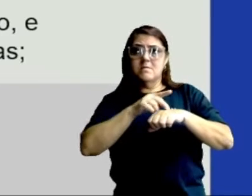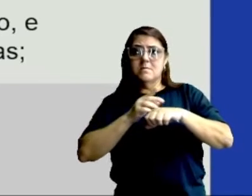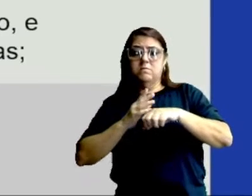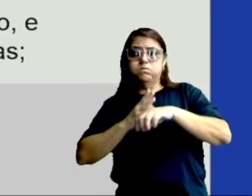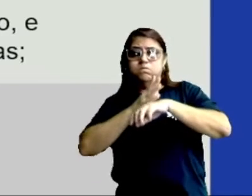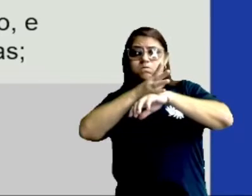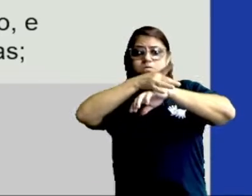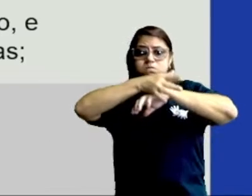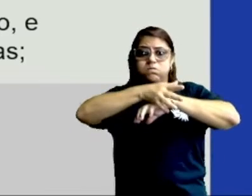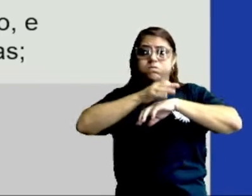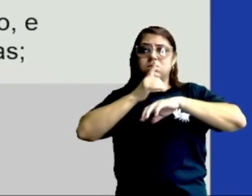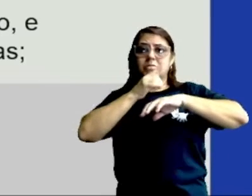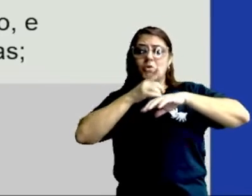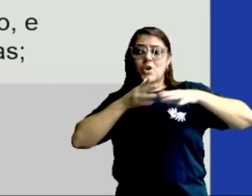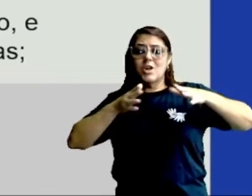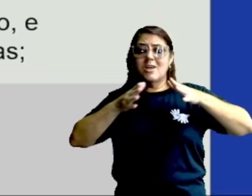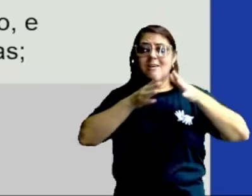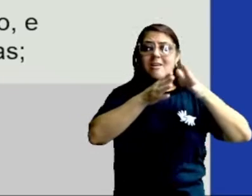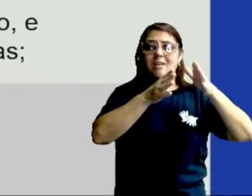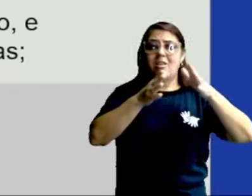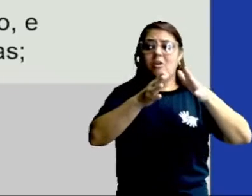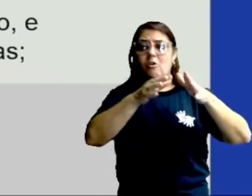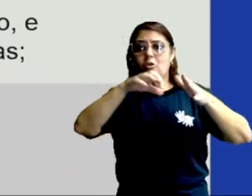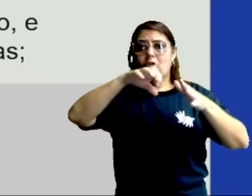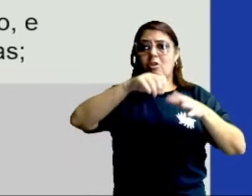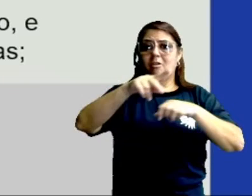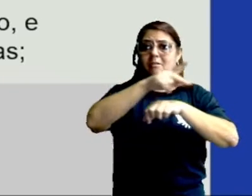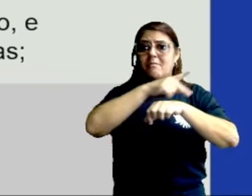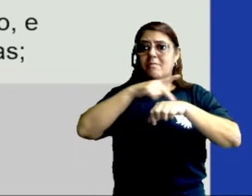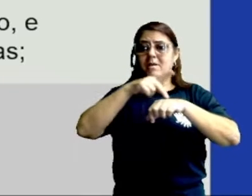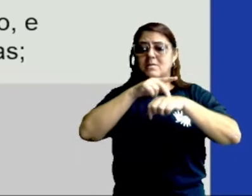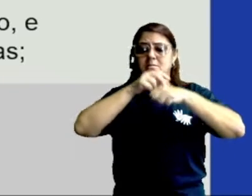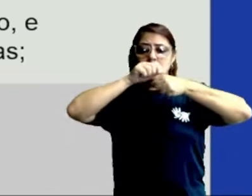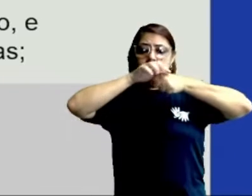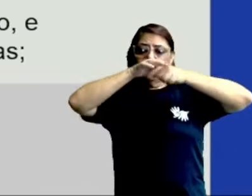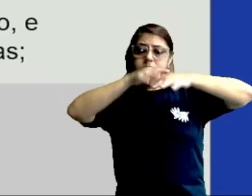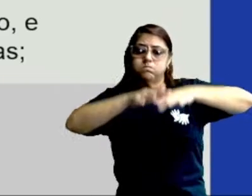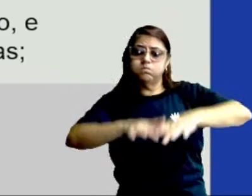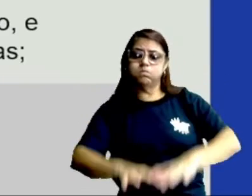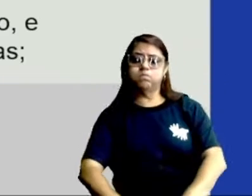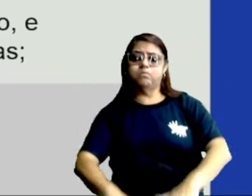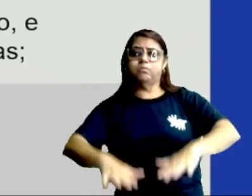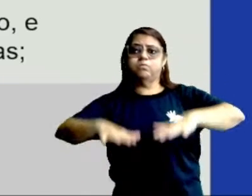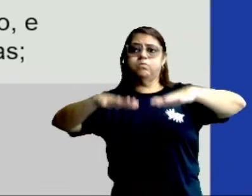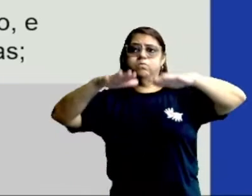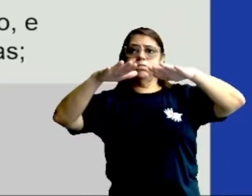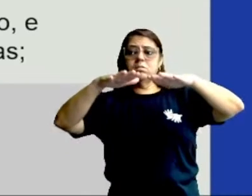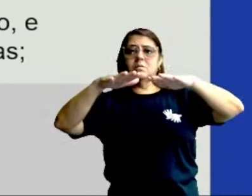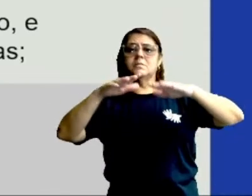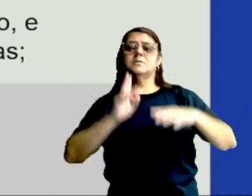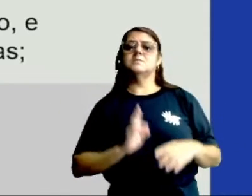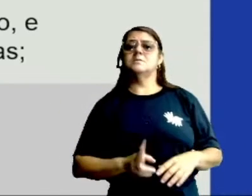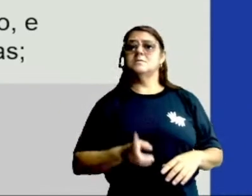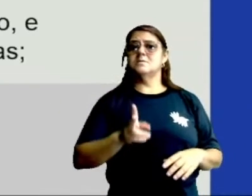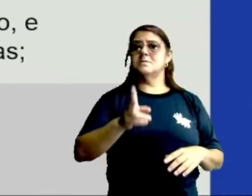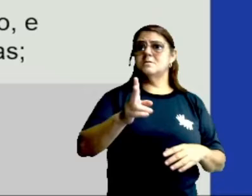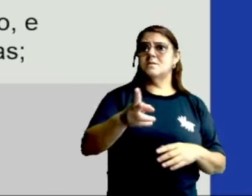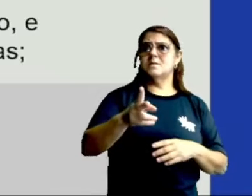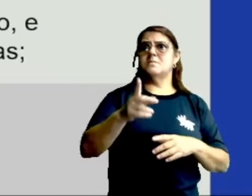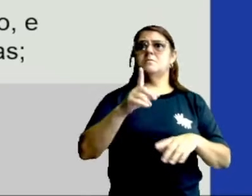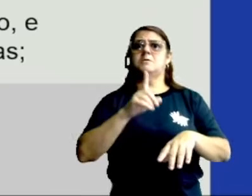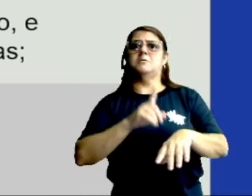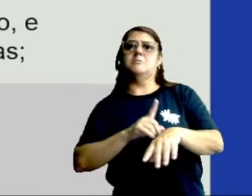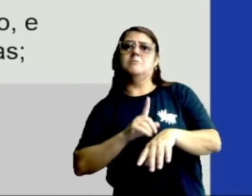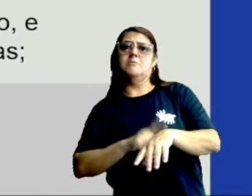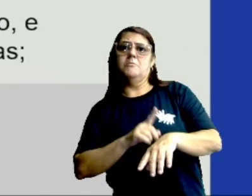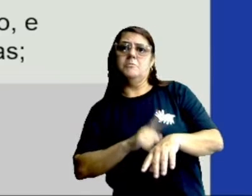desaguar no mar mediterrâneo tá aí cheias do Rio Nilo elas são periódicas que é que significa dizer existem